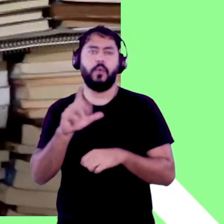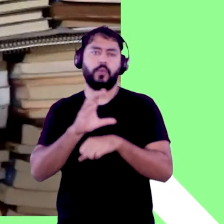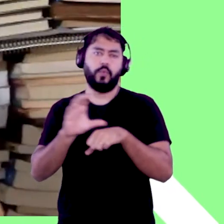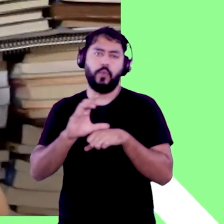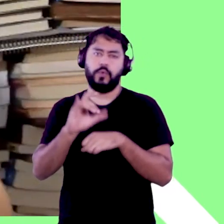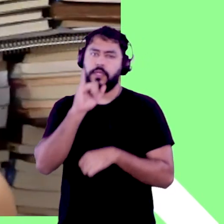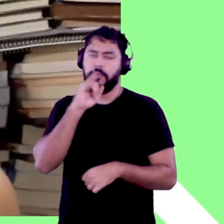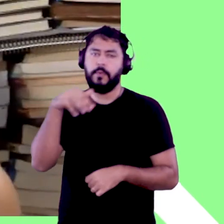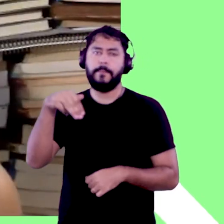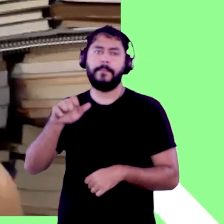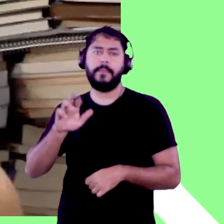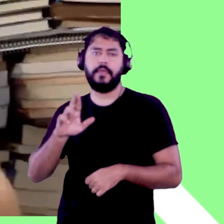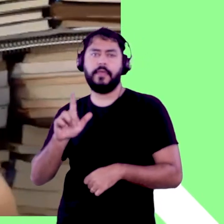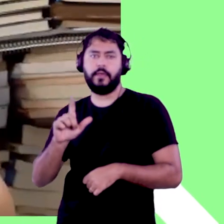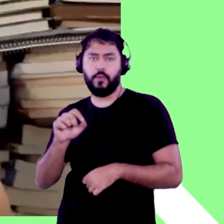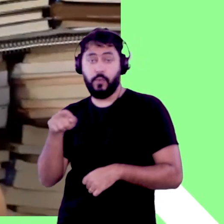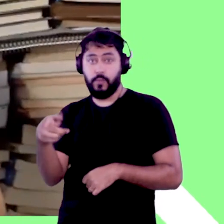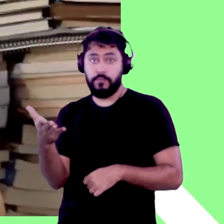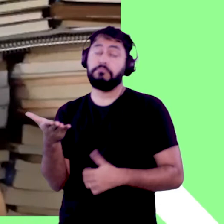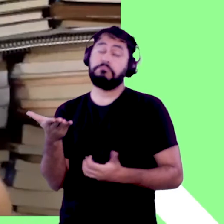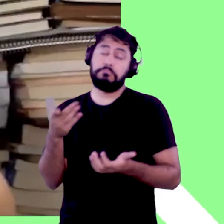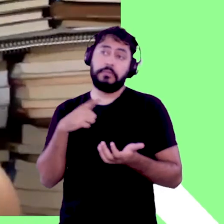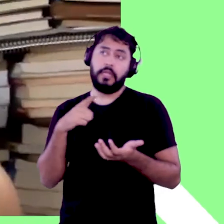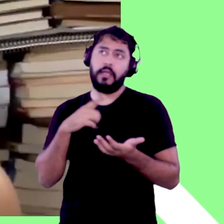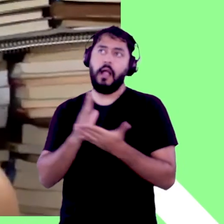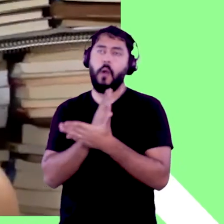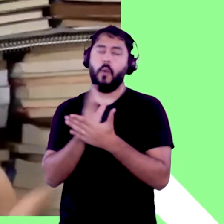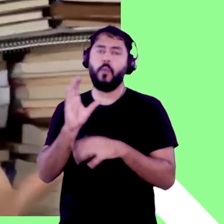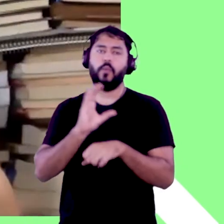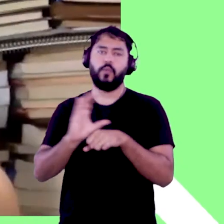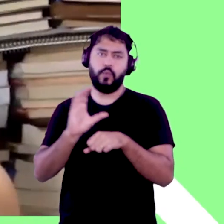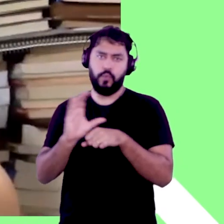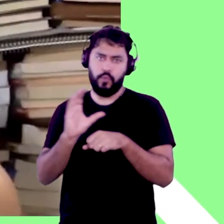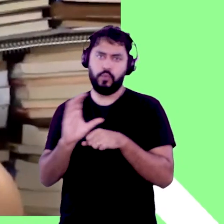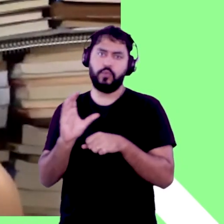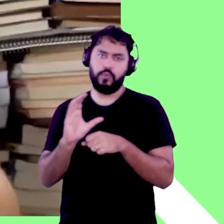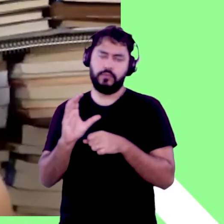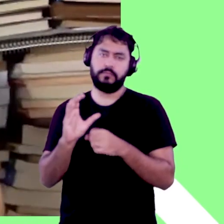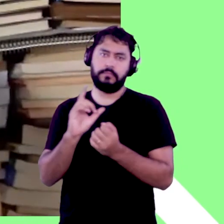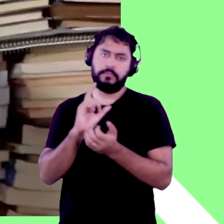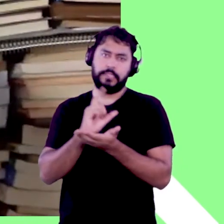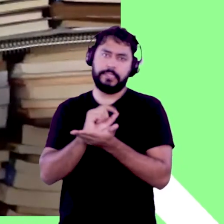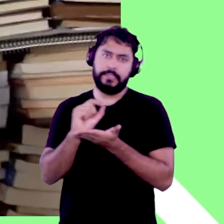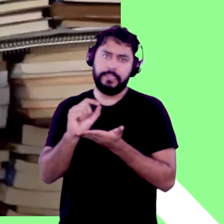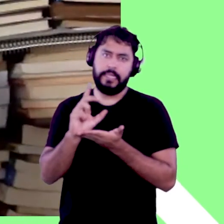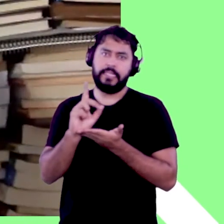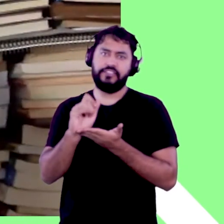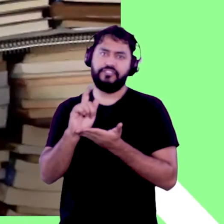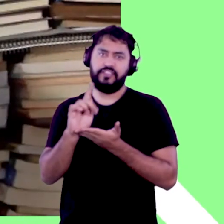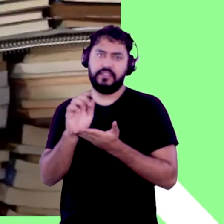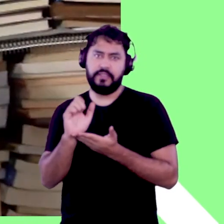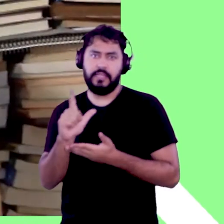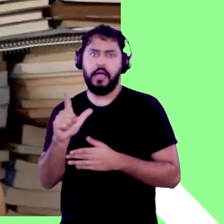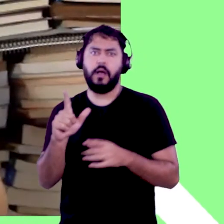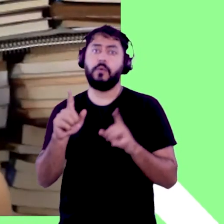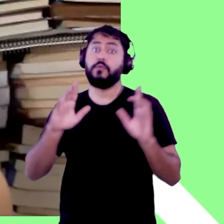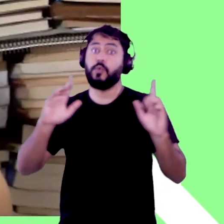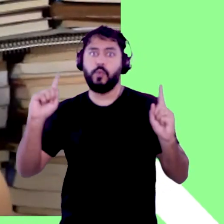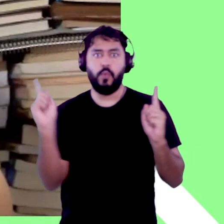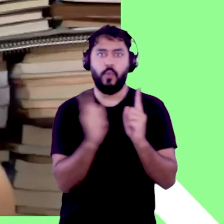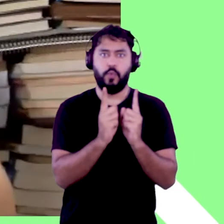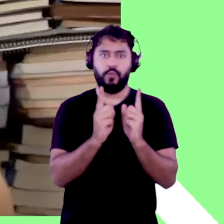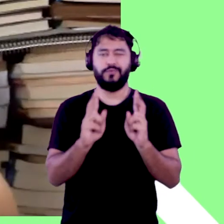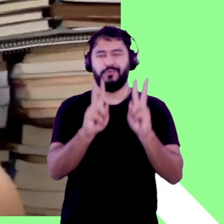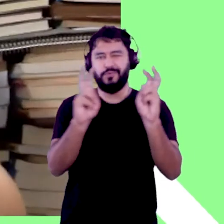Mergo, ela traz alguns cursos digitais e muito curtos sobre